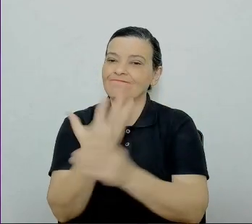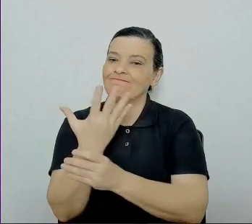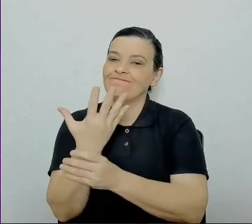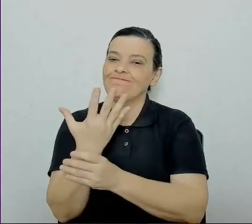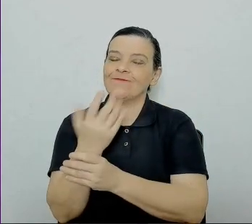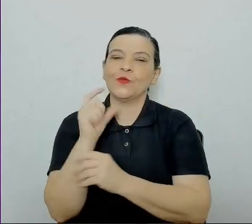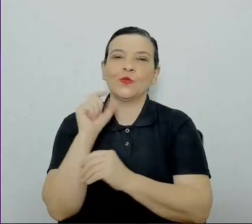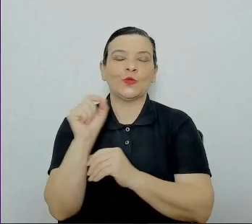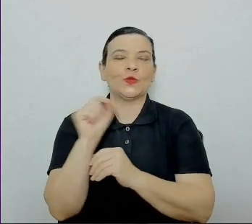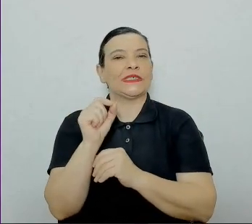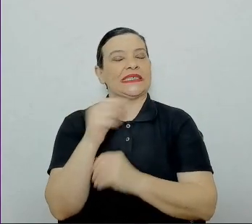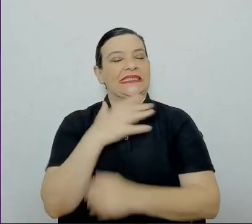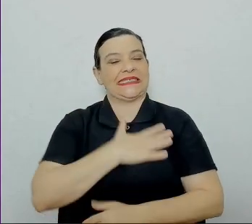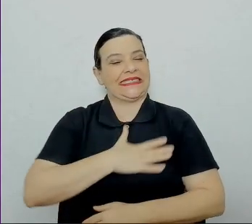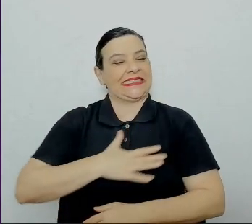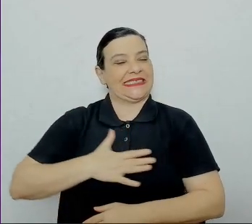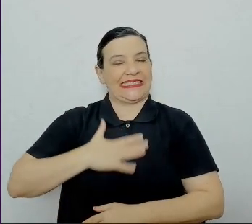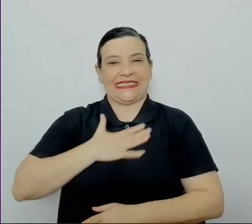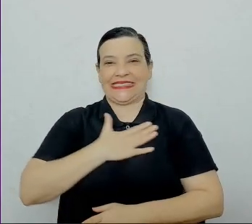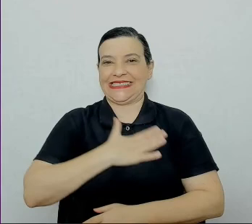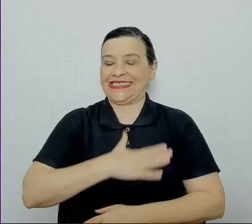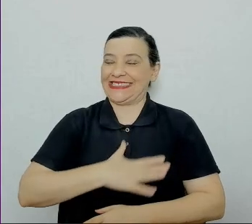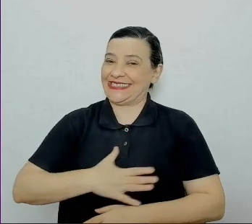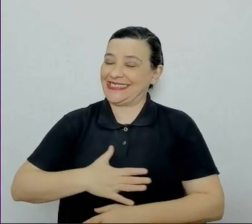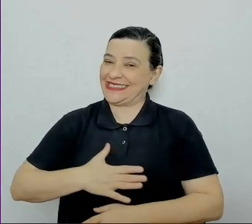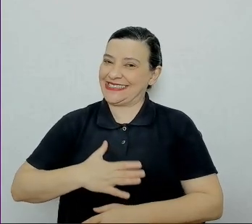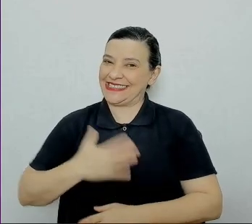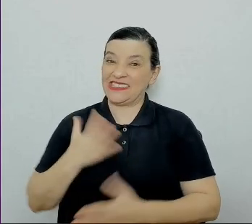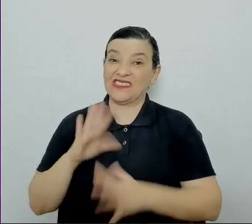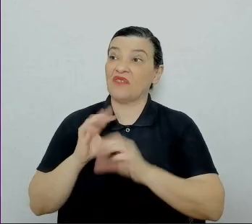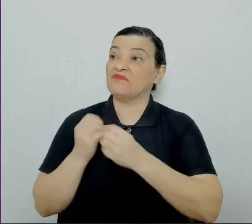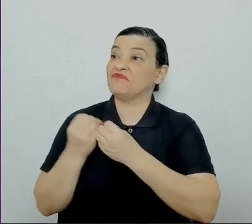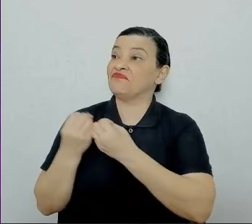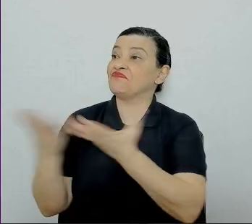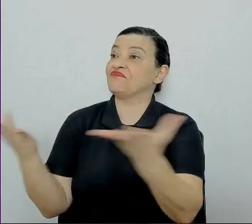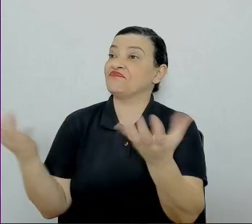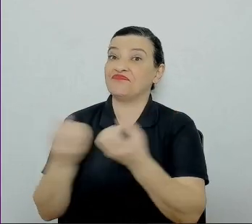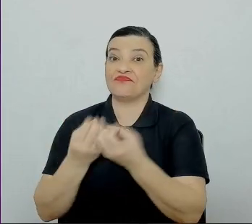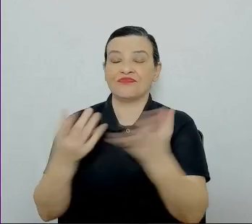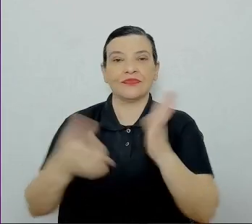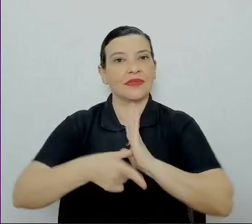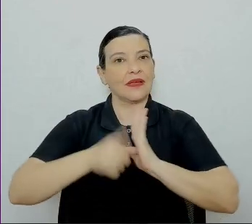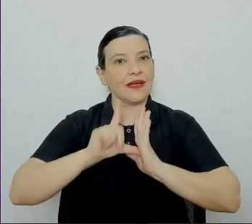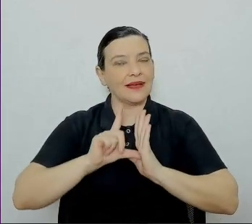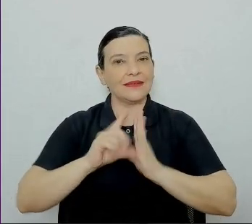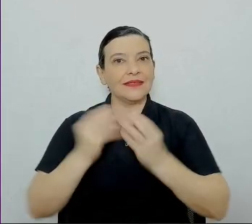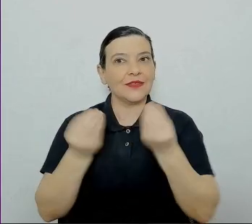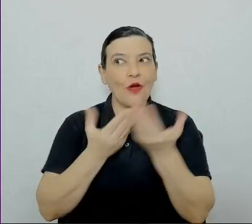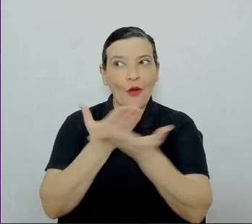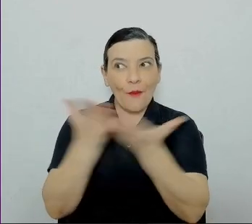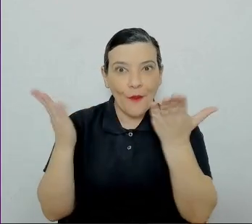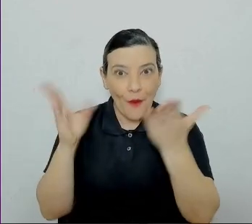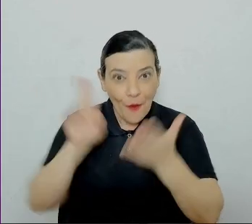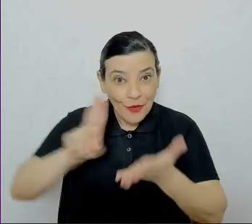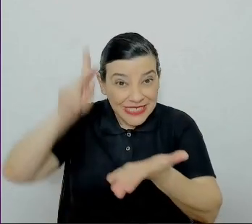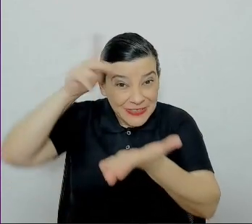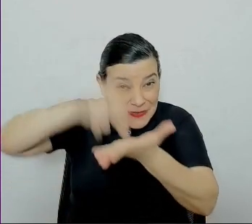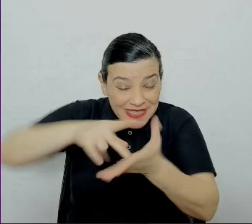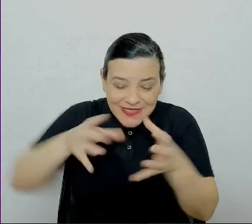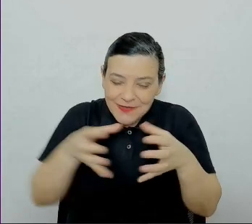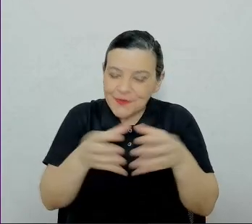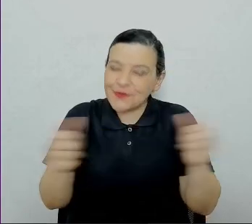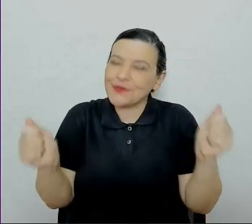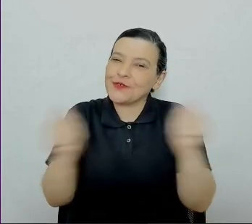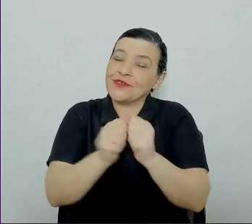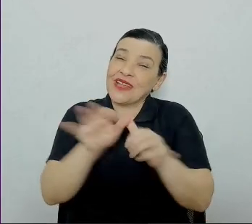está criando e não só a entrega. Não adianta você entregar coisas, você tem que celebrar o uso. Então, saia para comemorar ali com o seu time que demorou